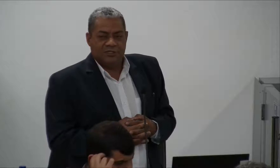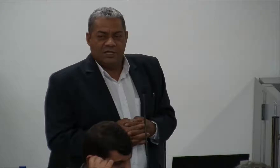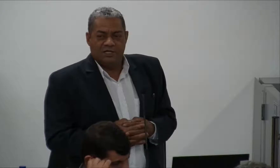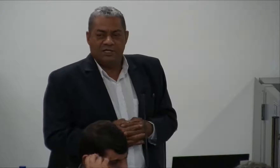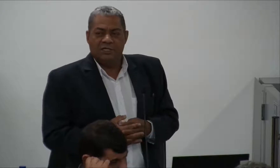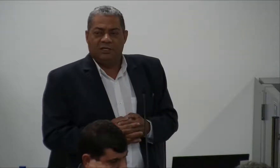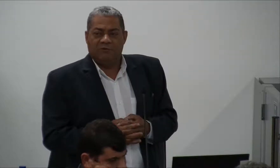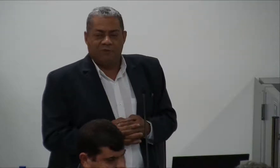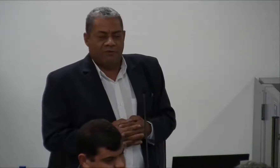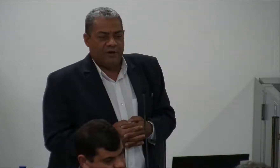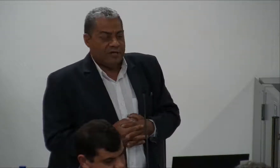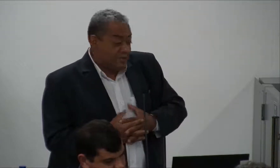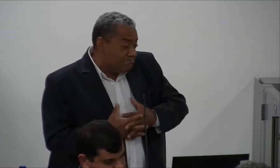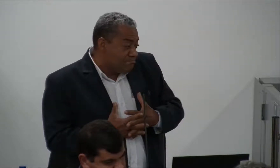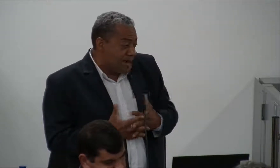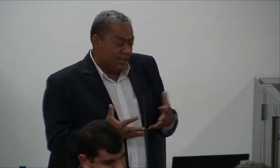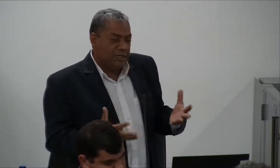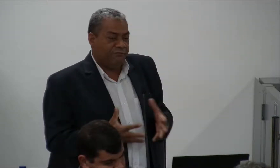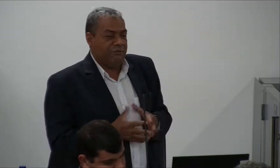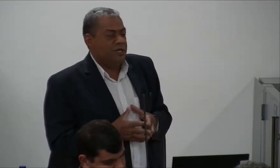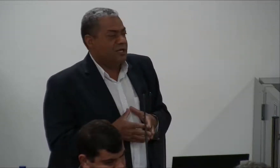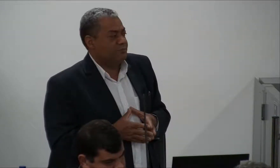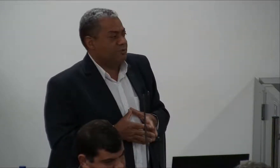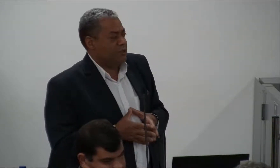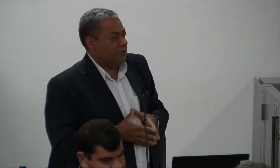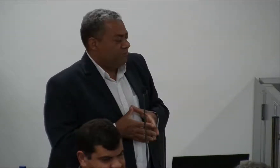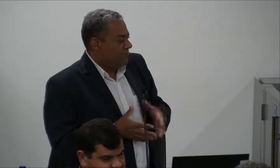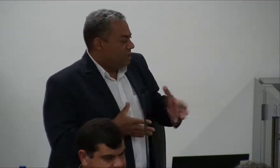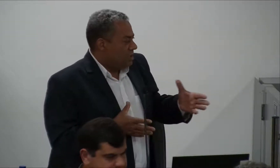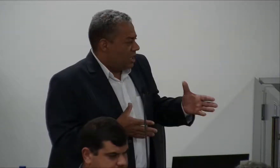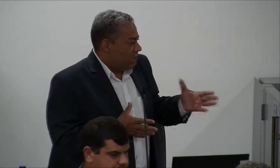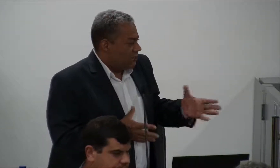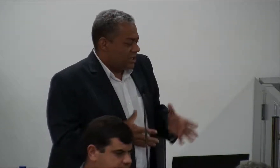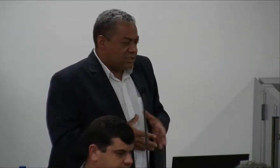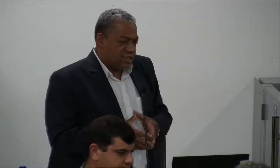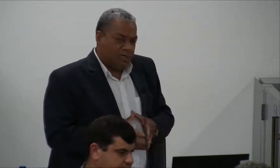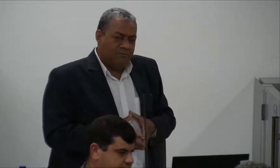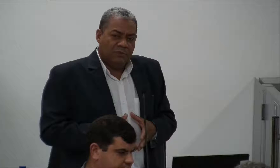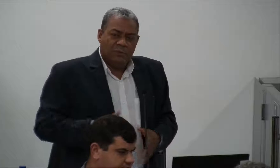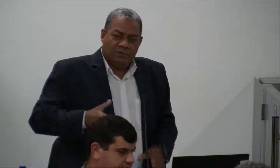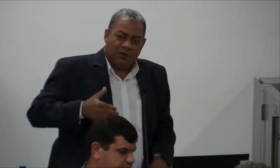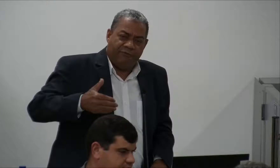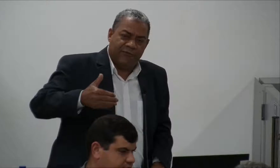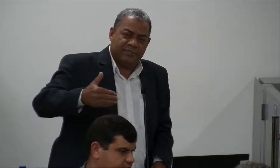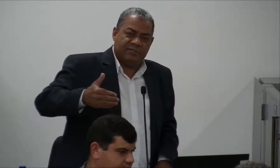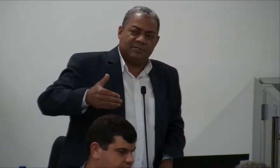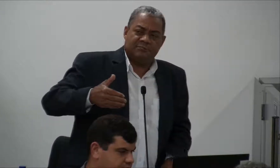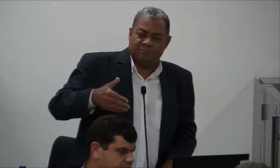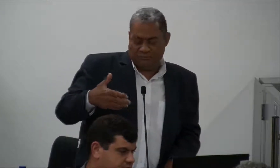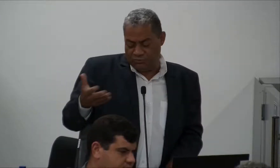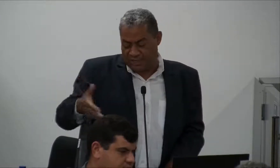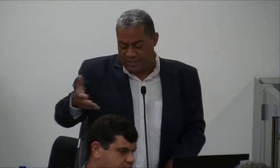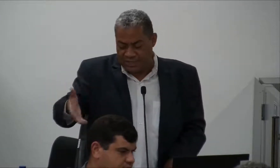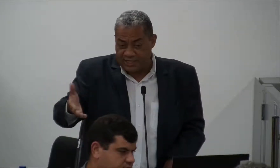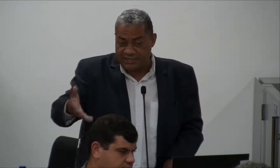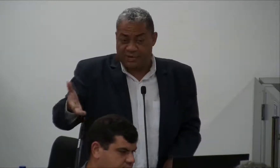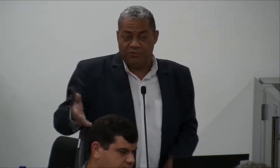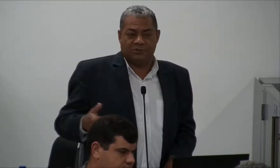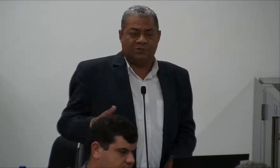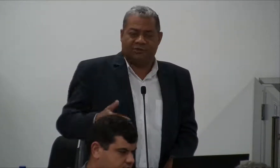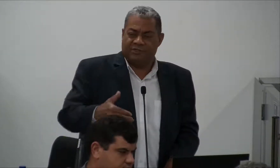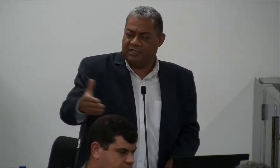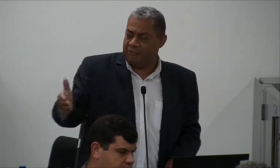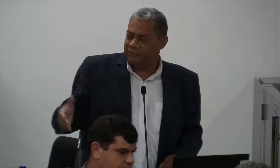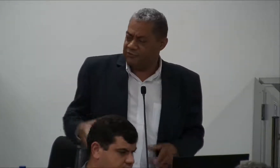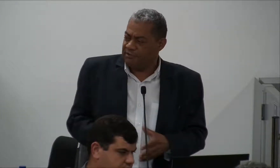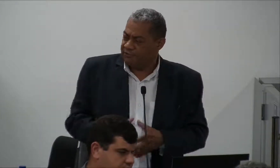no instante que foi aprovado aquele magnífico e brilhante projeto. É importante que, talvez, não seria necessário isso,